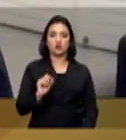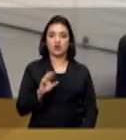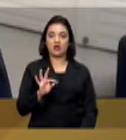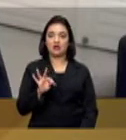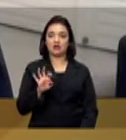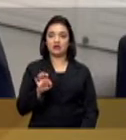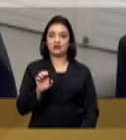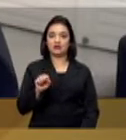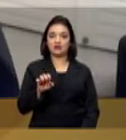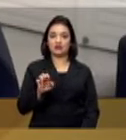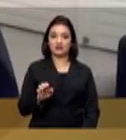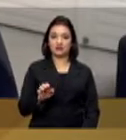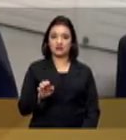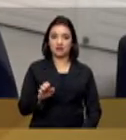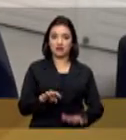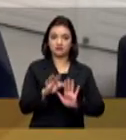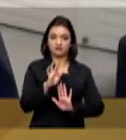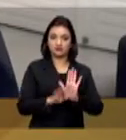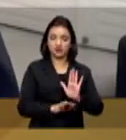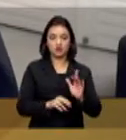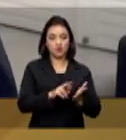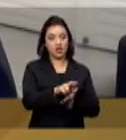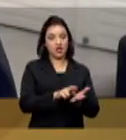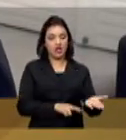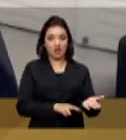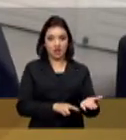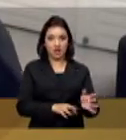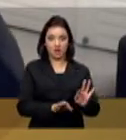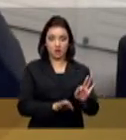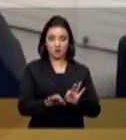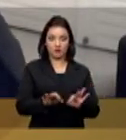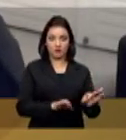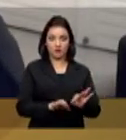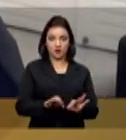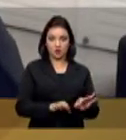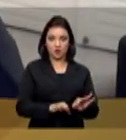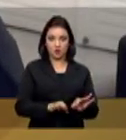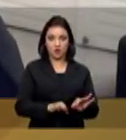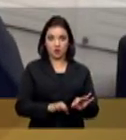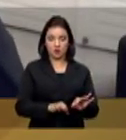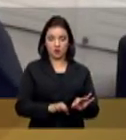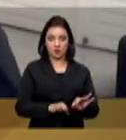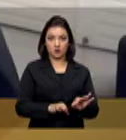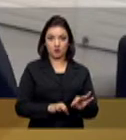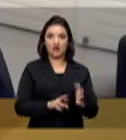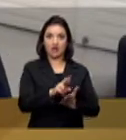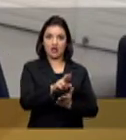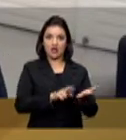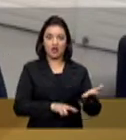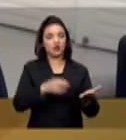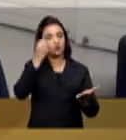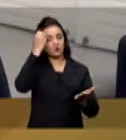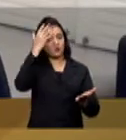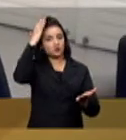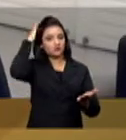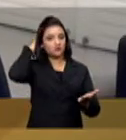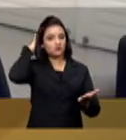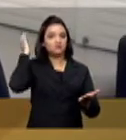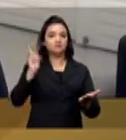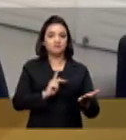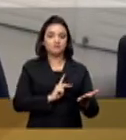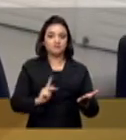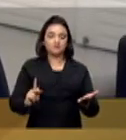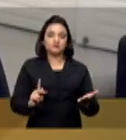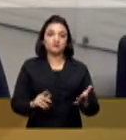tese fixada pelo relator, no caso, o relator presidente,